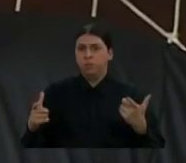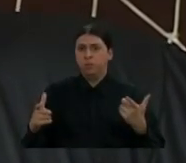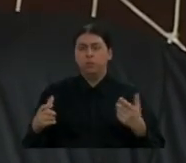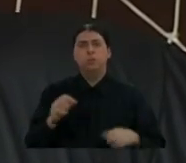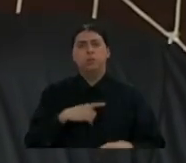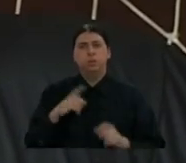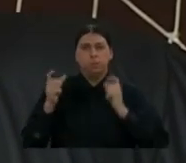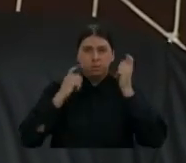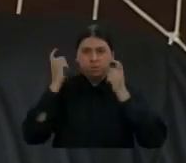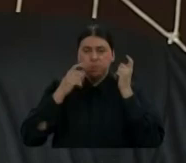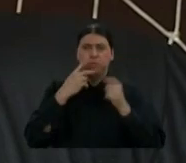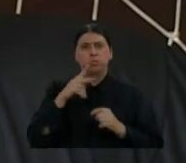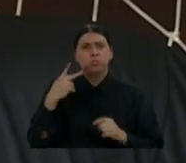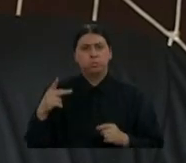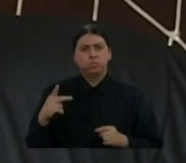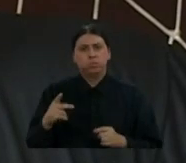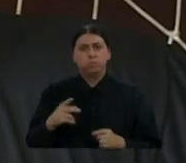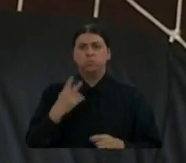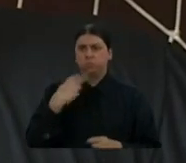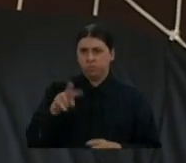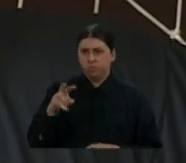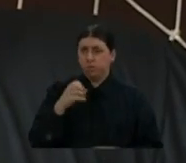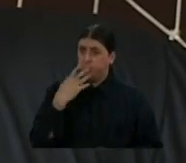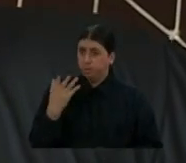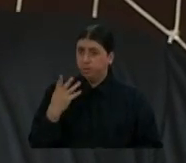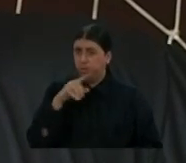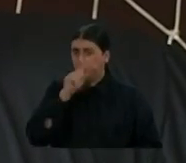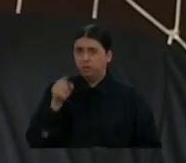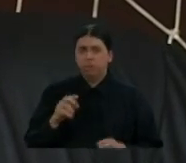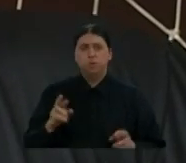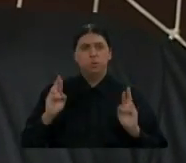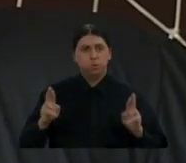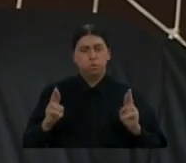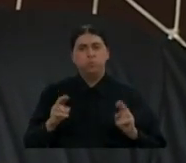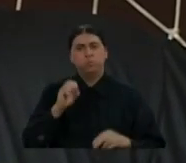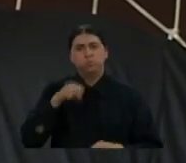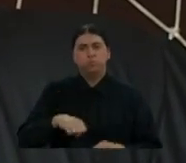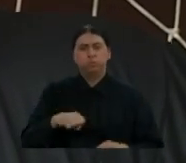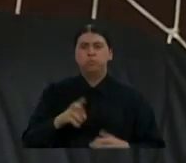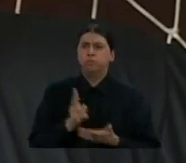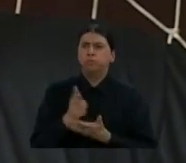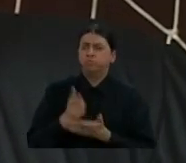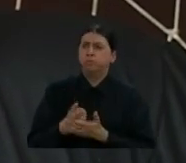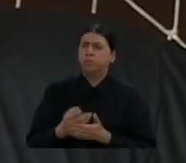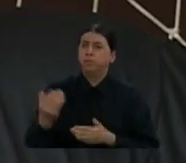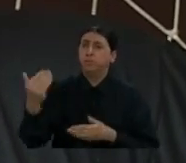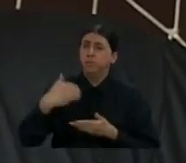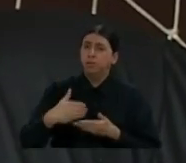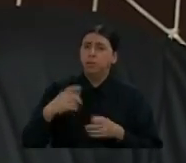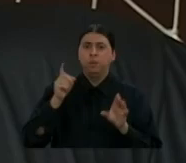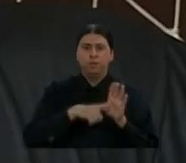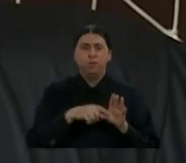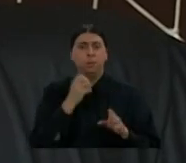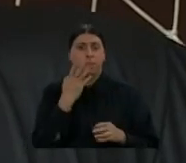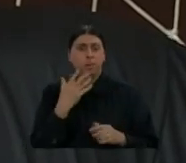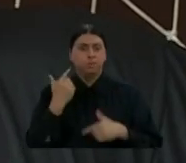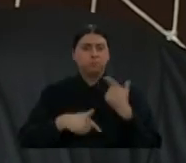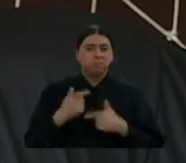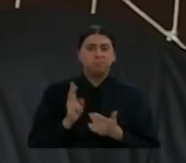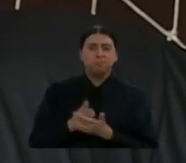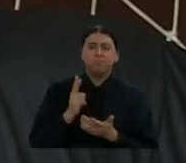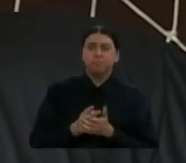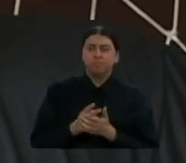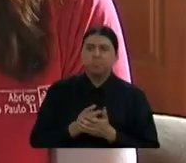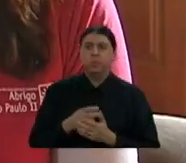preocupação essa será que ele vai bem a gente torce que sim e ele sempre nos retornam falando alto bem trabalhando com